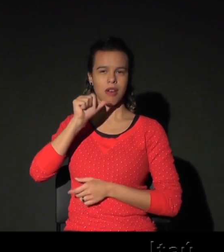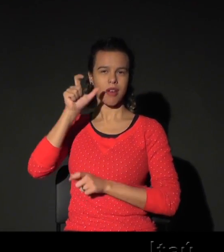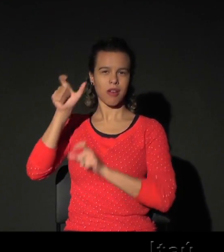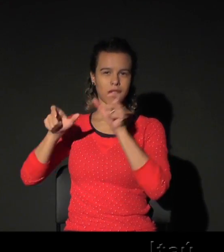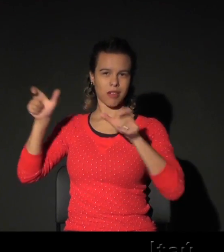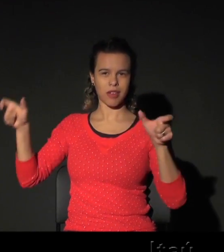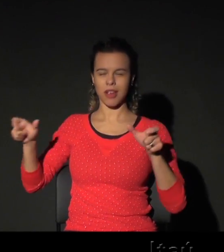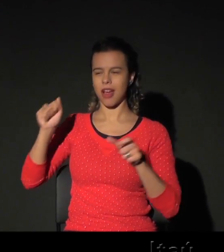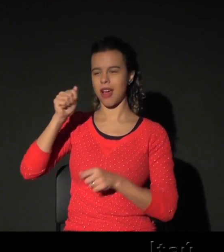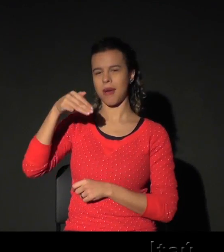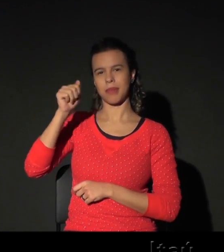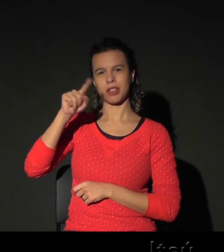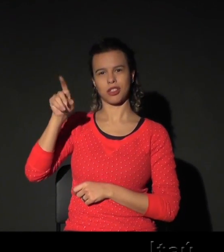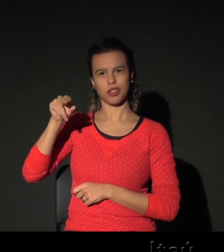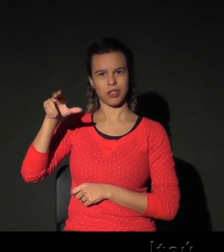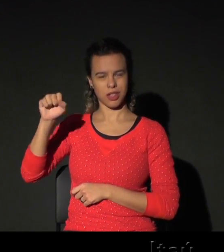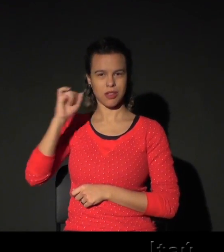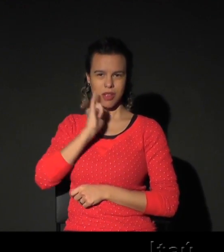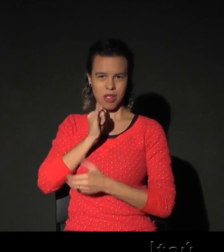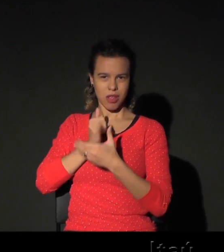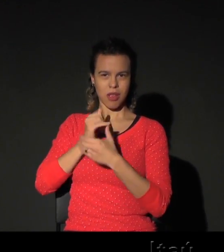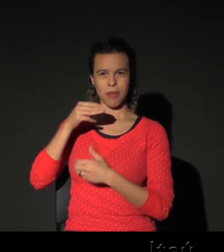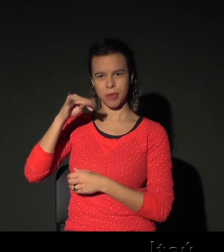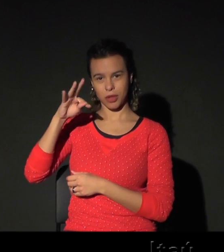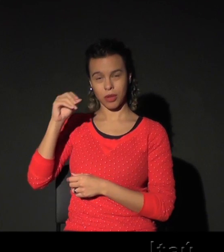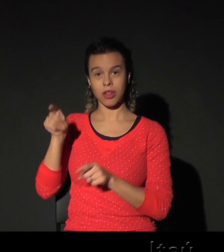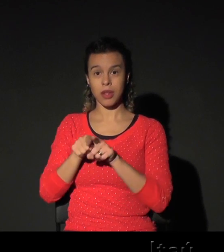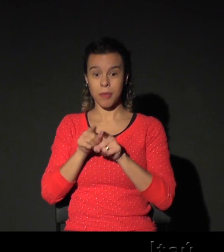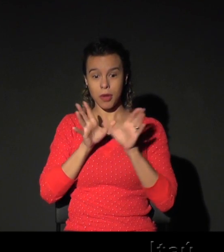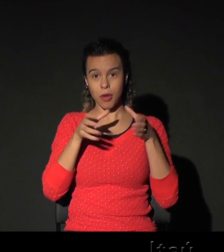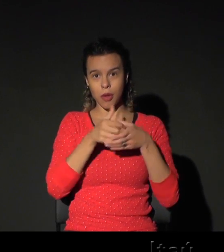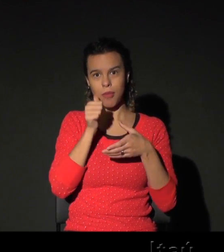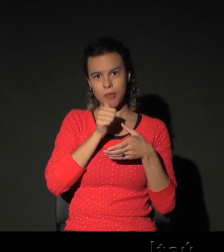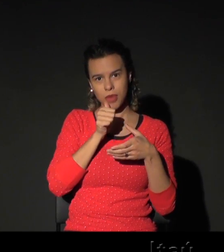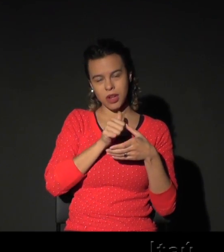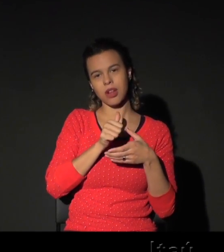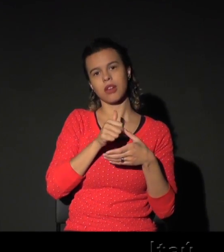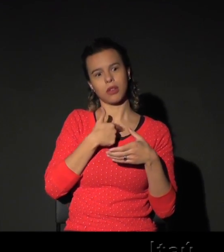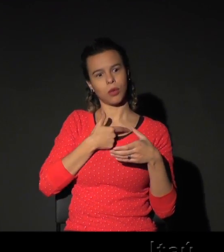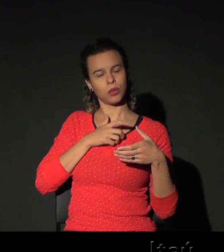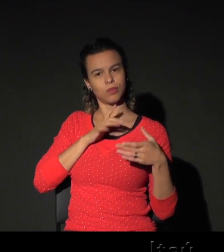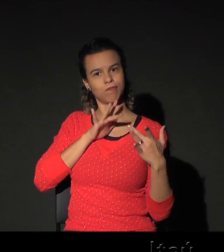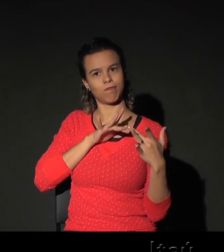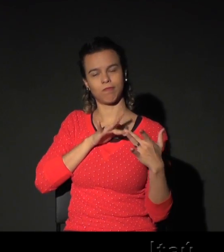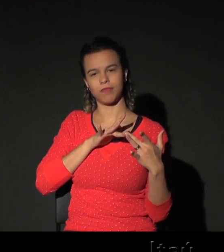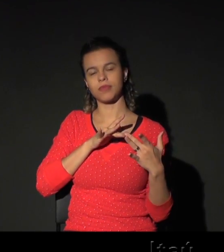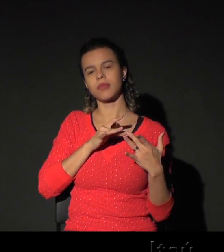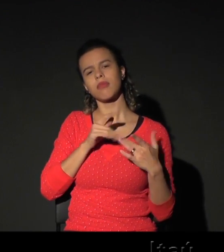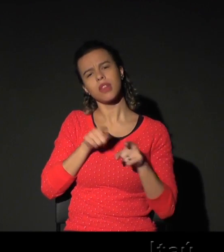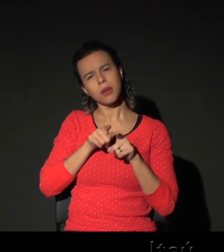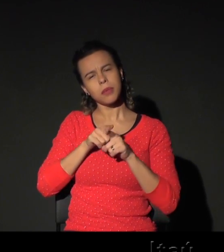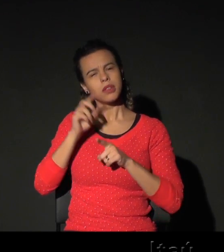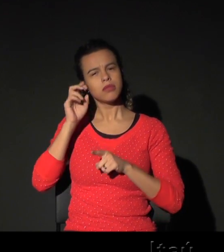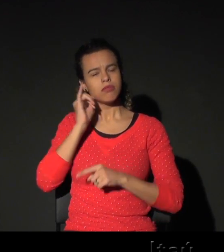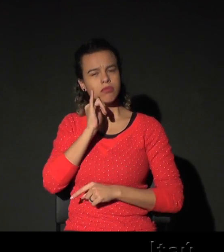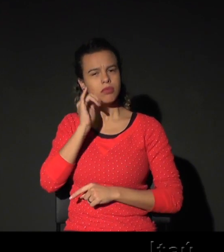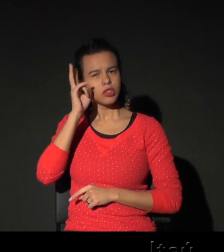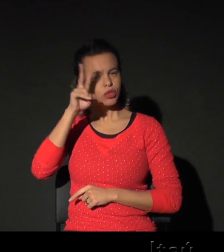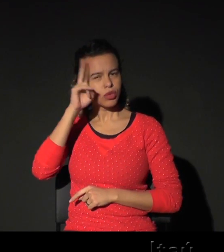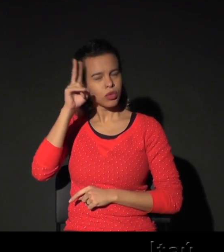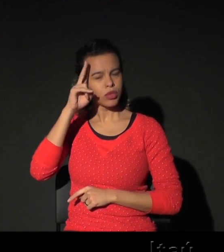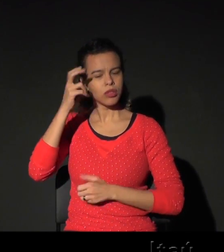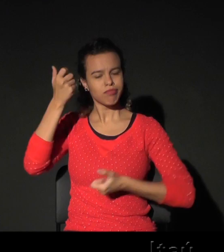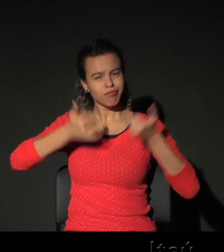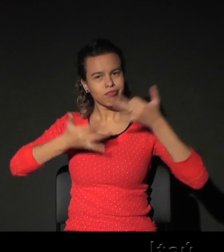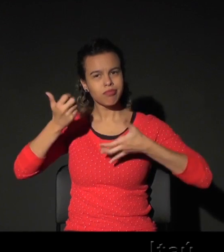essa Quimera esse facinho em torno dessa comunidade n de mulheres entretanto essas fabulações elas inspiraram e for muito